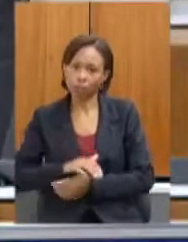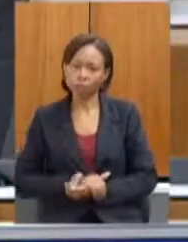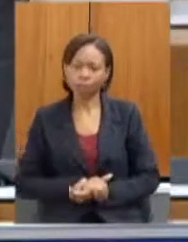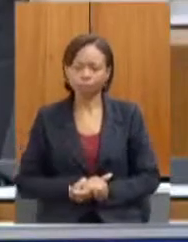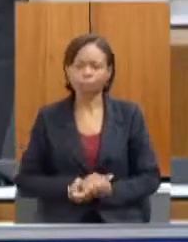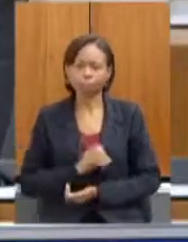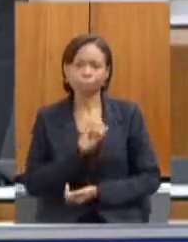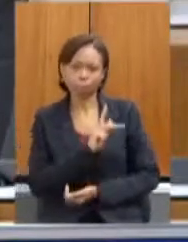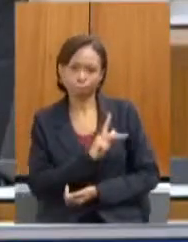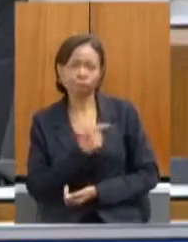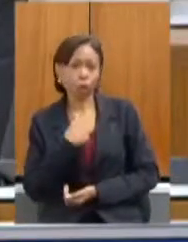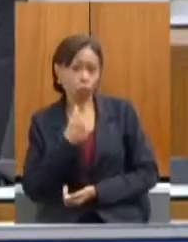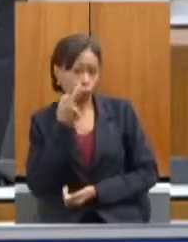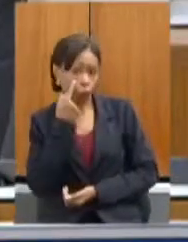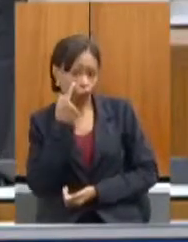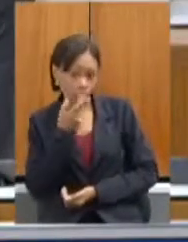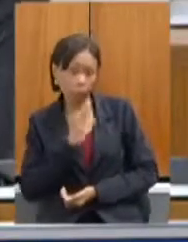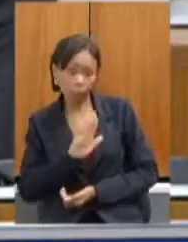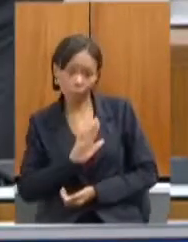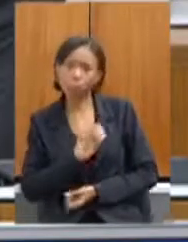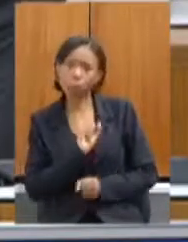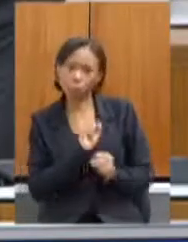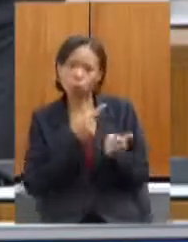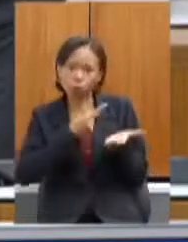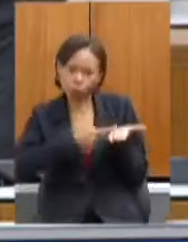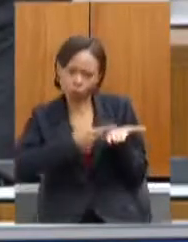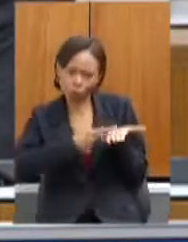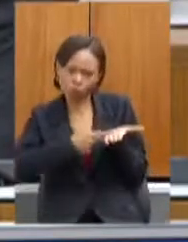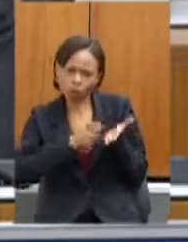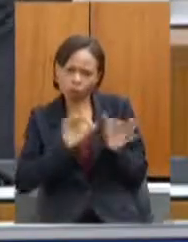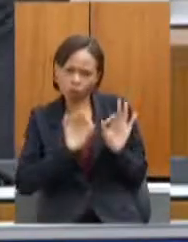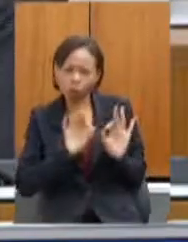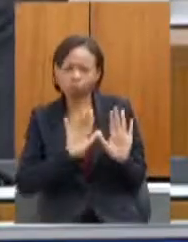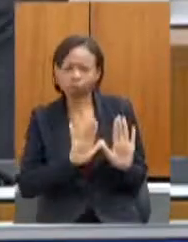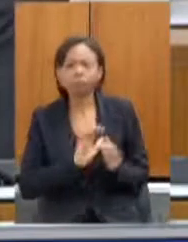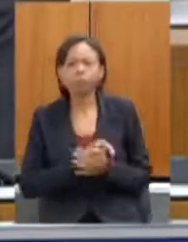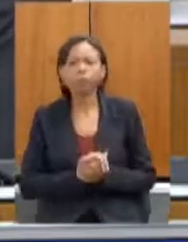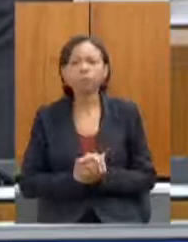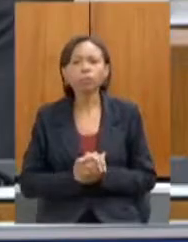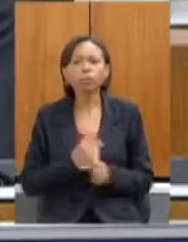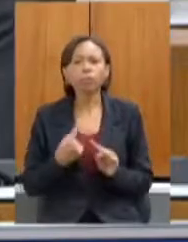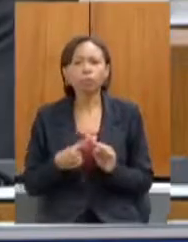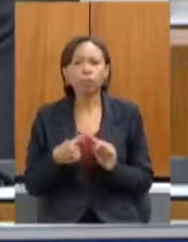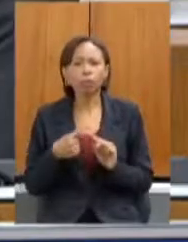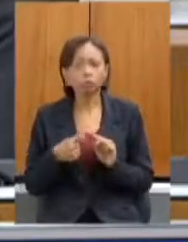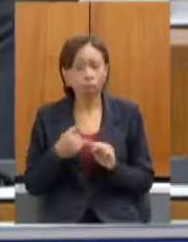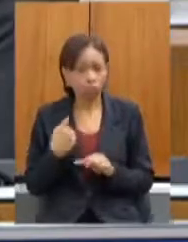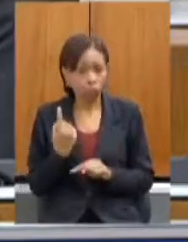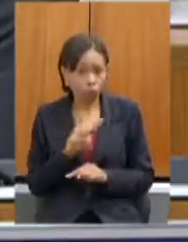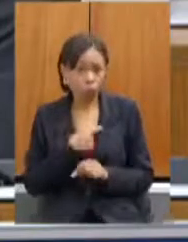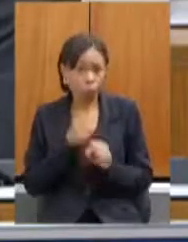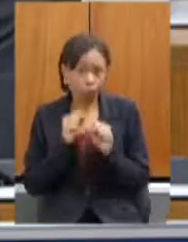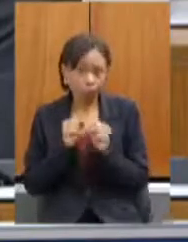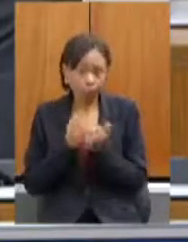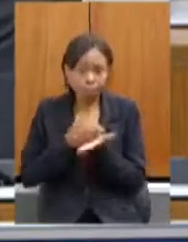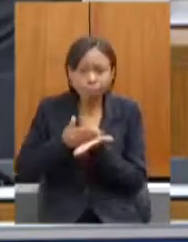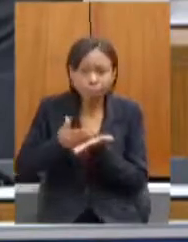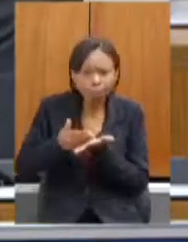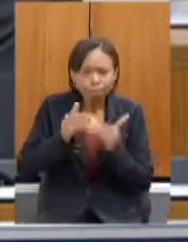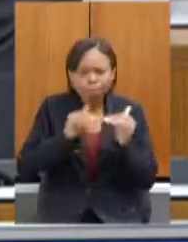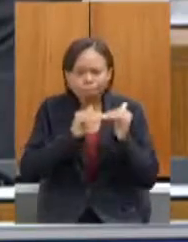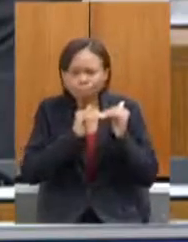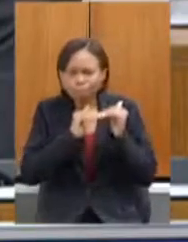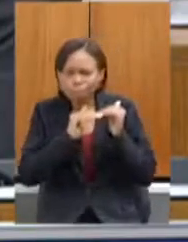eu vou conferir mas a princípio a gente a sorte pré-agendado né é que aí eu acho que nós poderíamos já começar